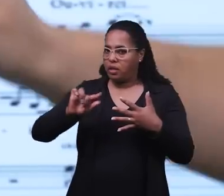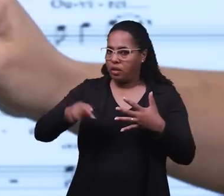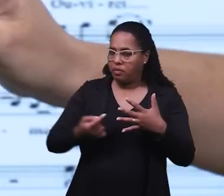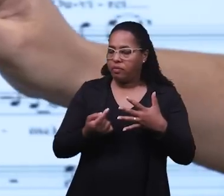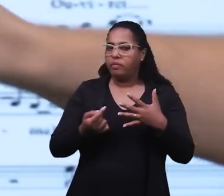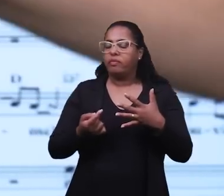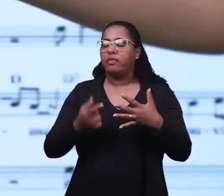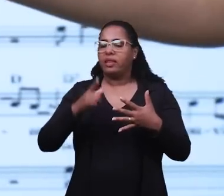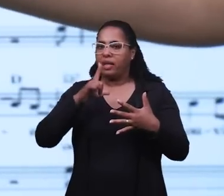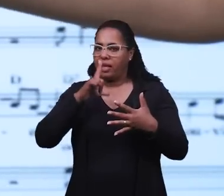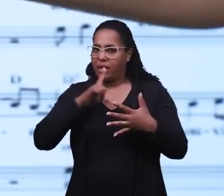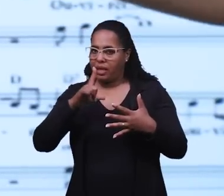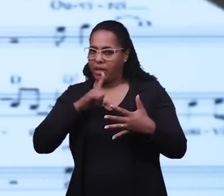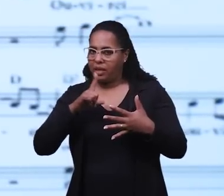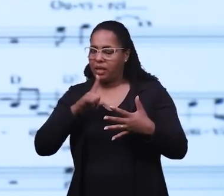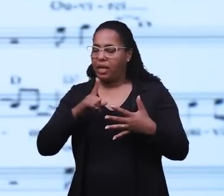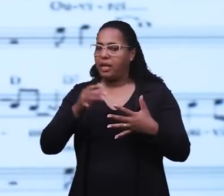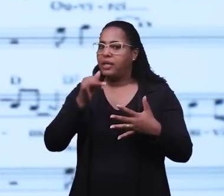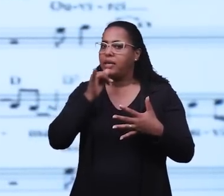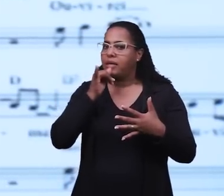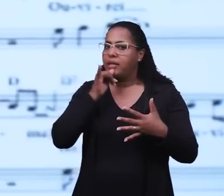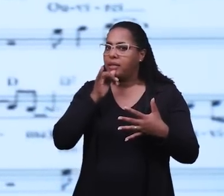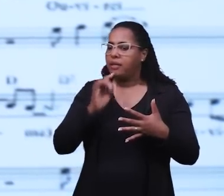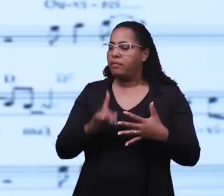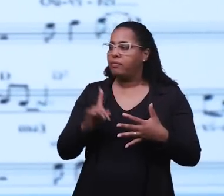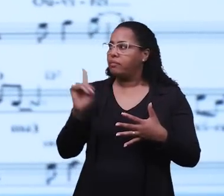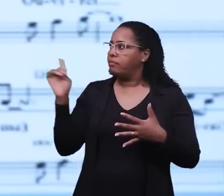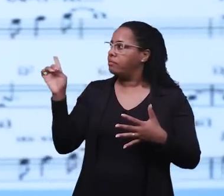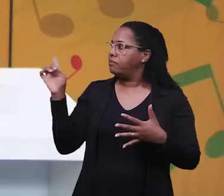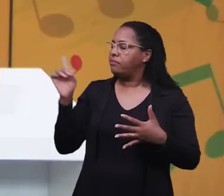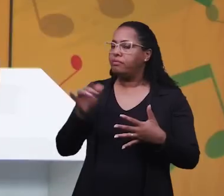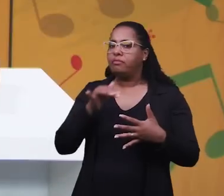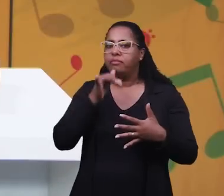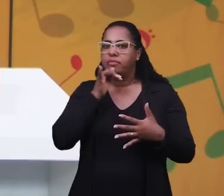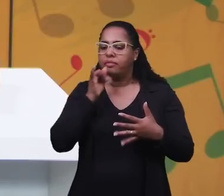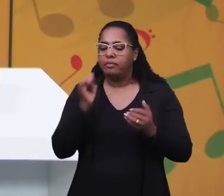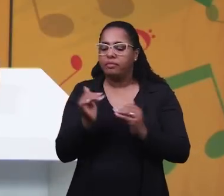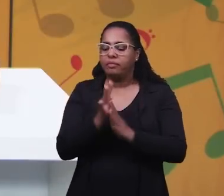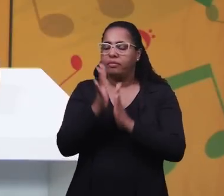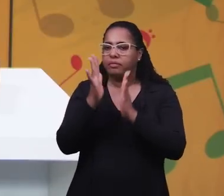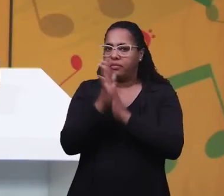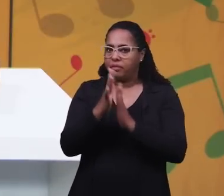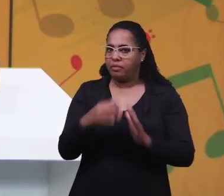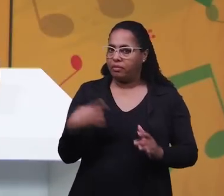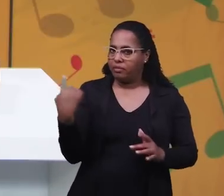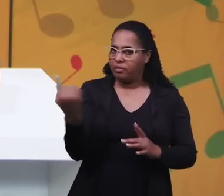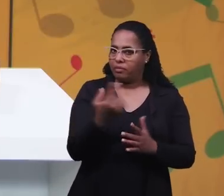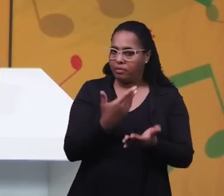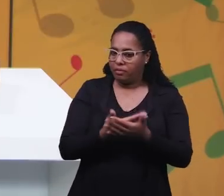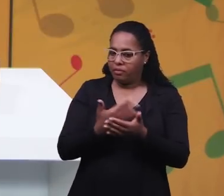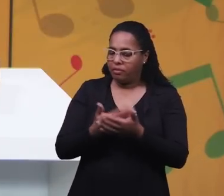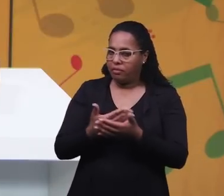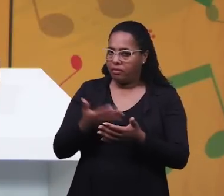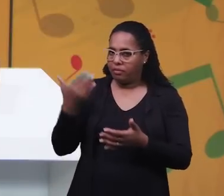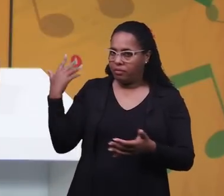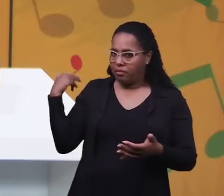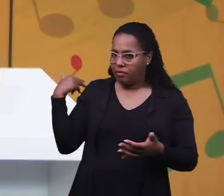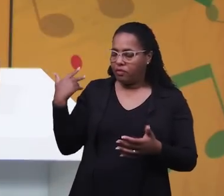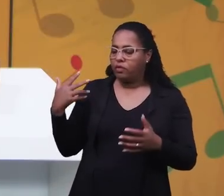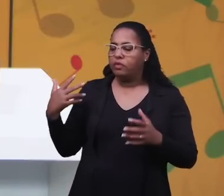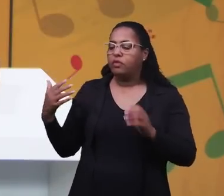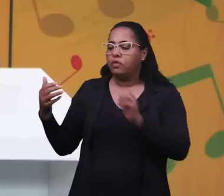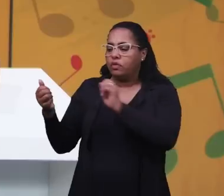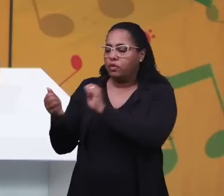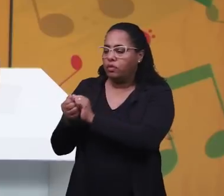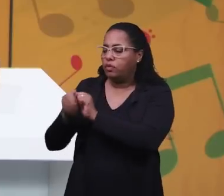a chave. Então temos este exemplo. E aqui está o exemplo do louvor que nós estudamos,